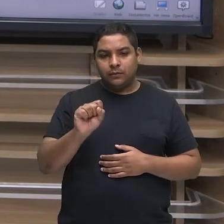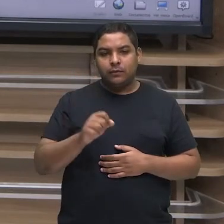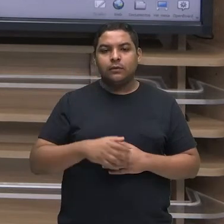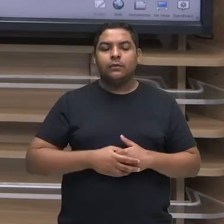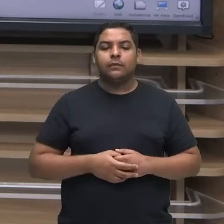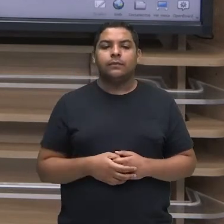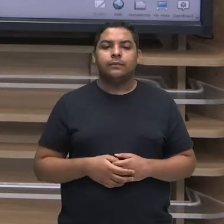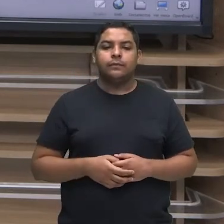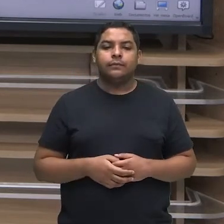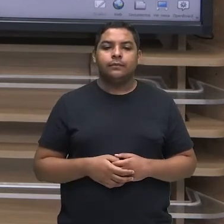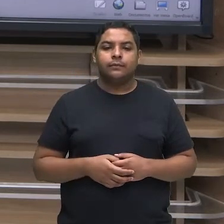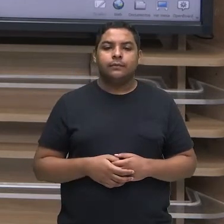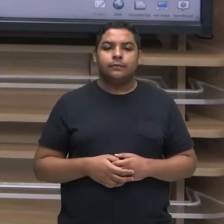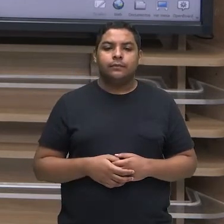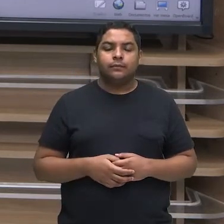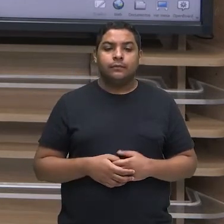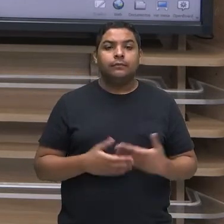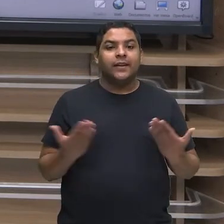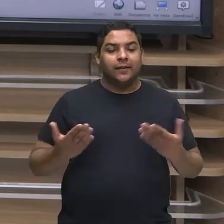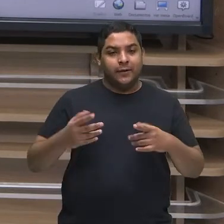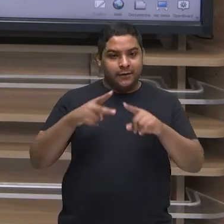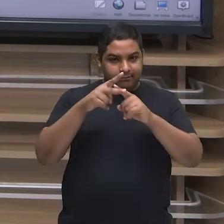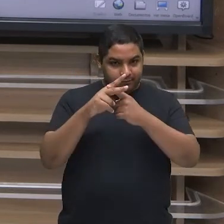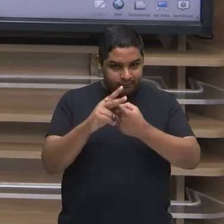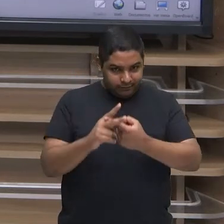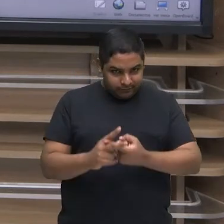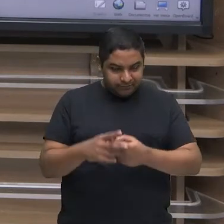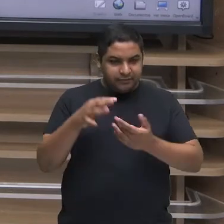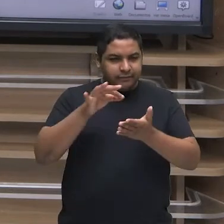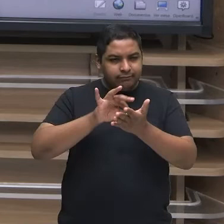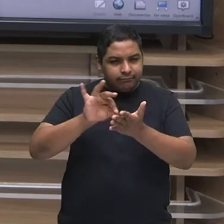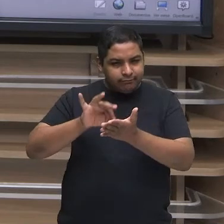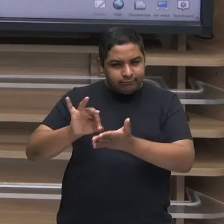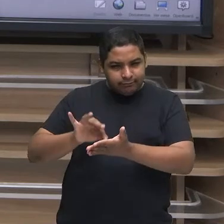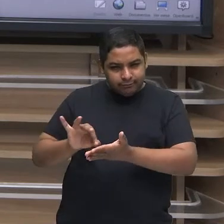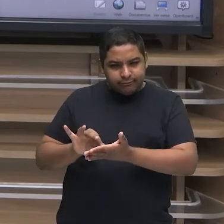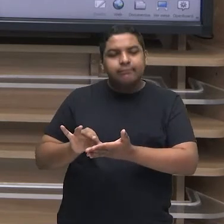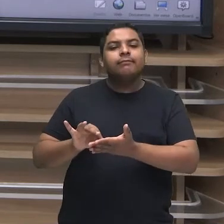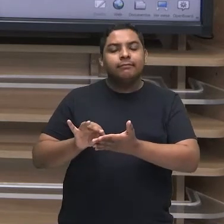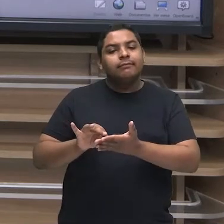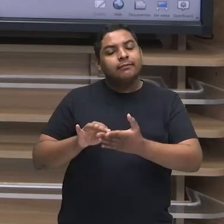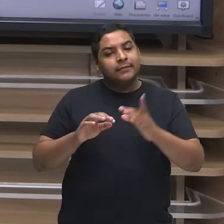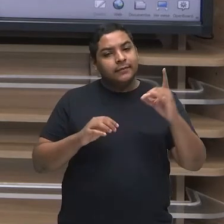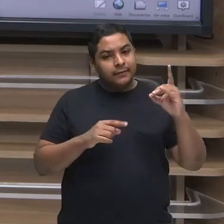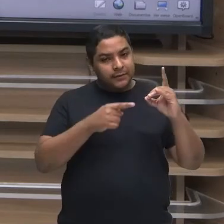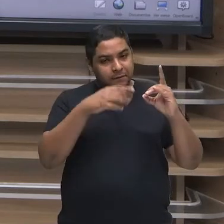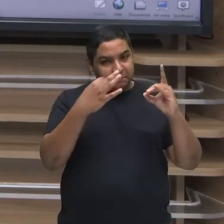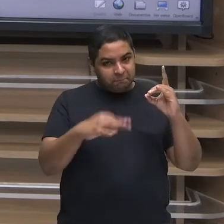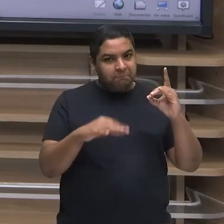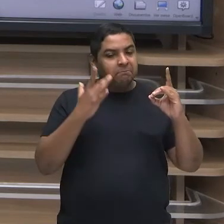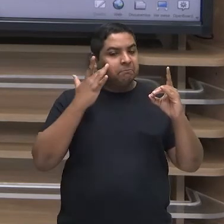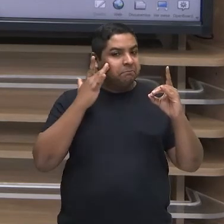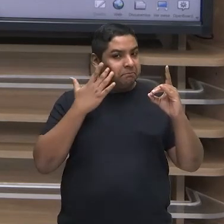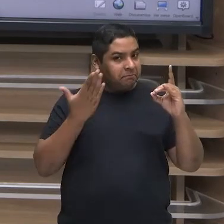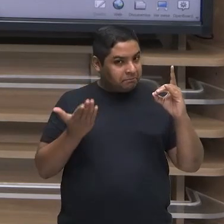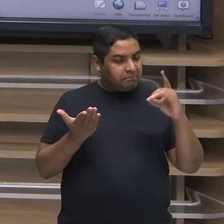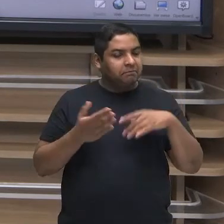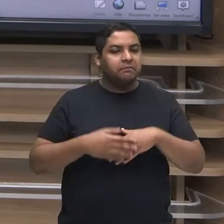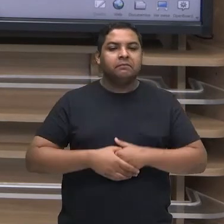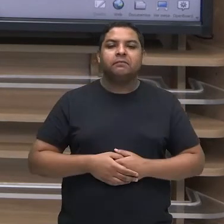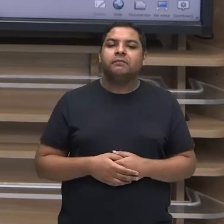D. Então, vamos à correção da questão, se realmente é a letra D. Então, vamos à